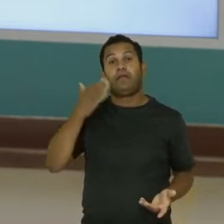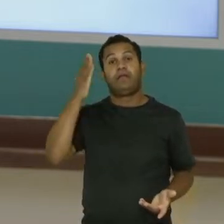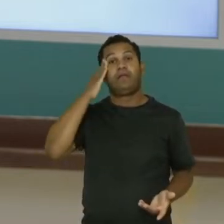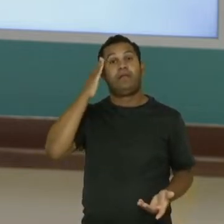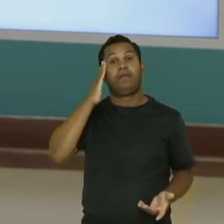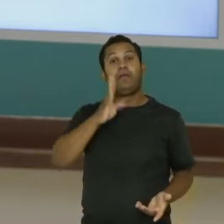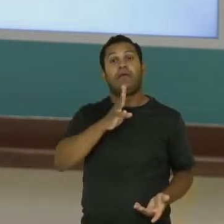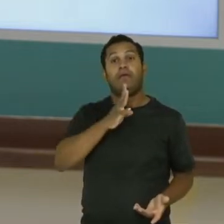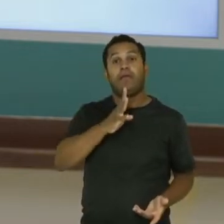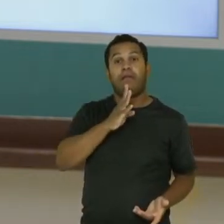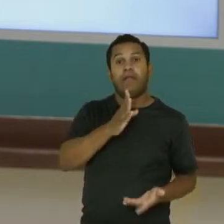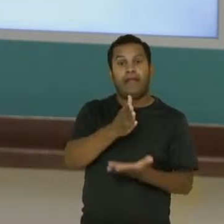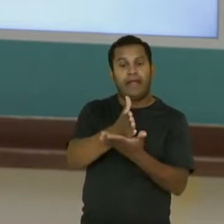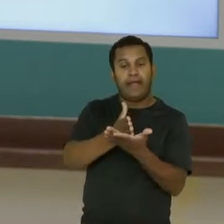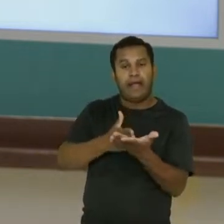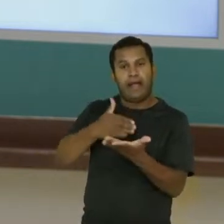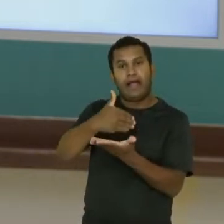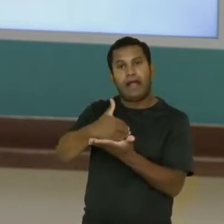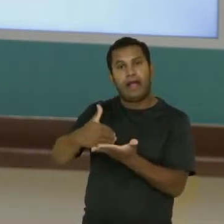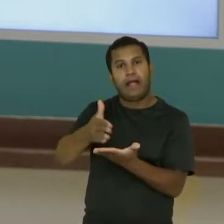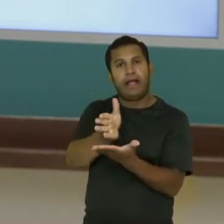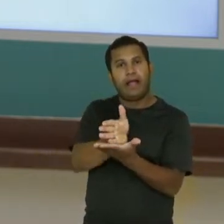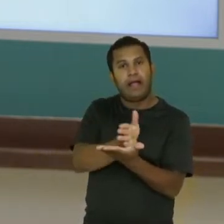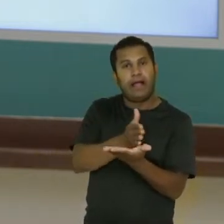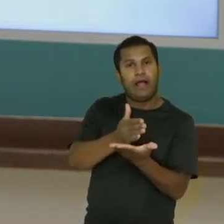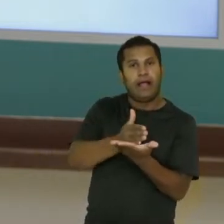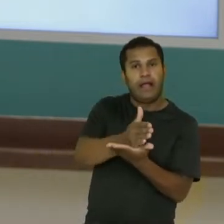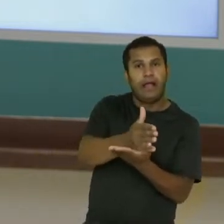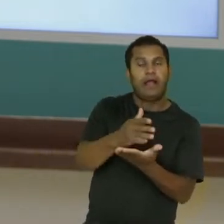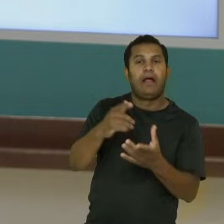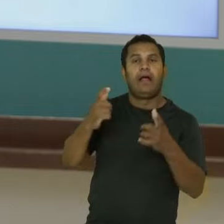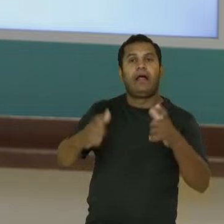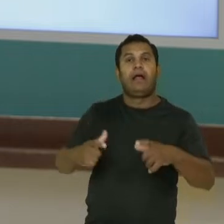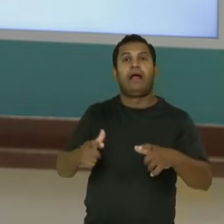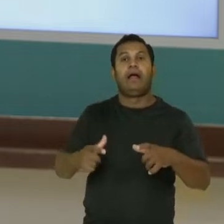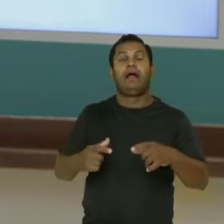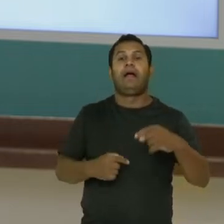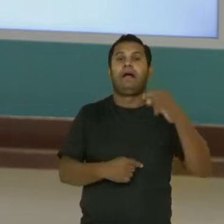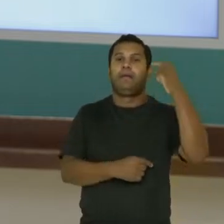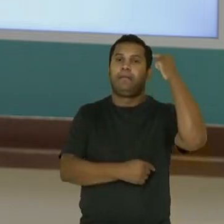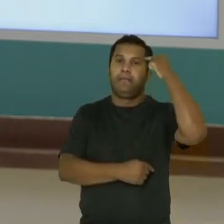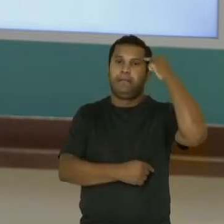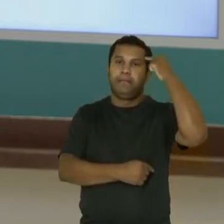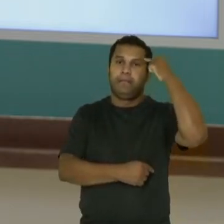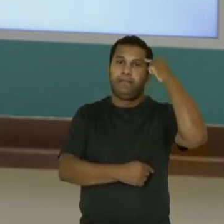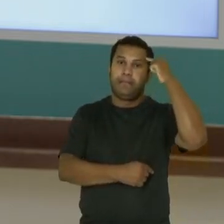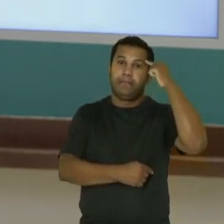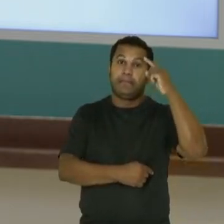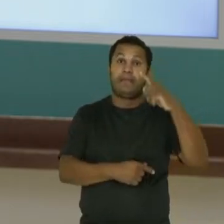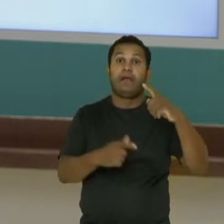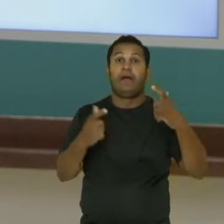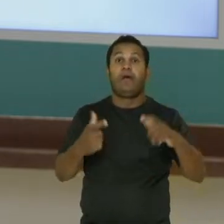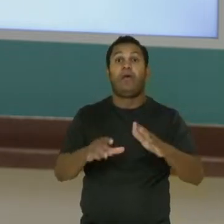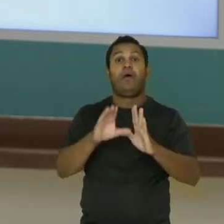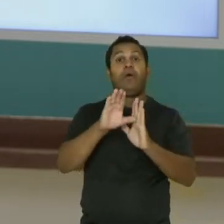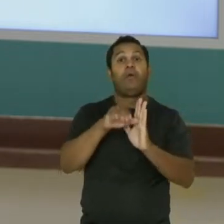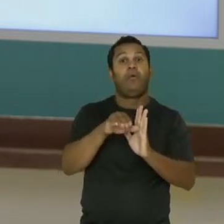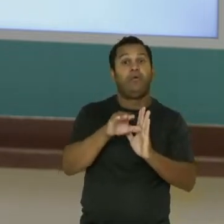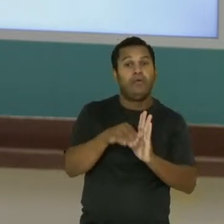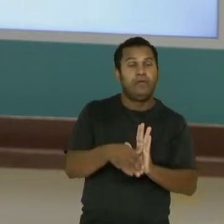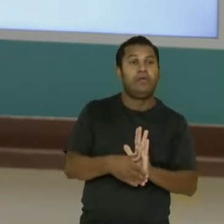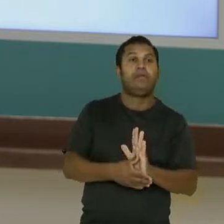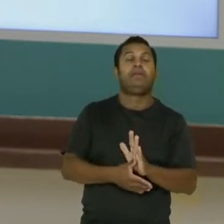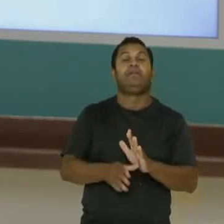divisão do território em partes. Então, vamos pensar no próprio conceito de regionalização. O que